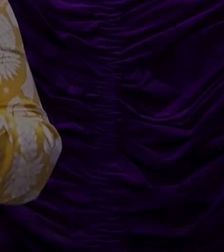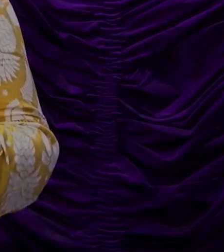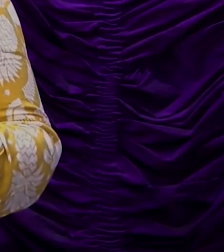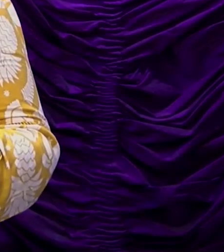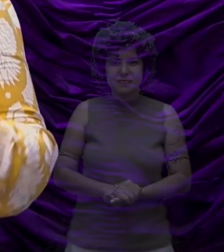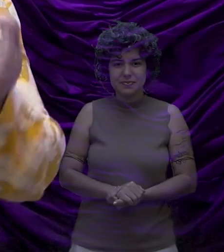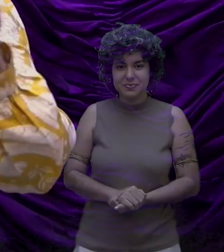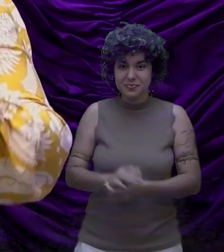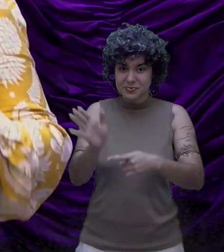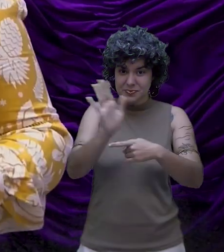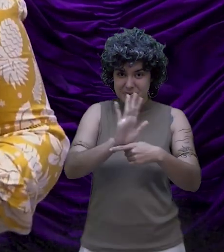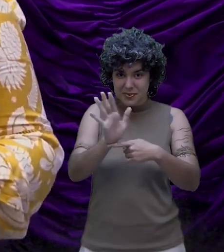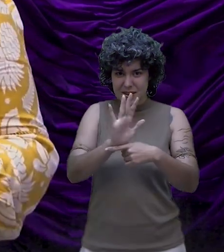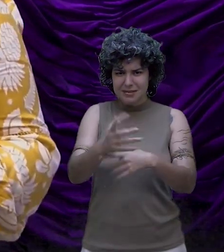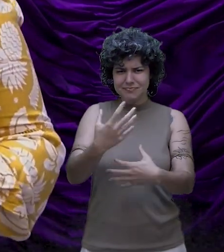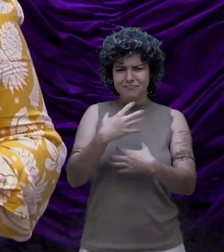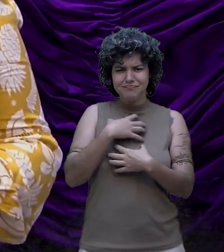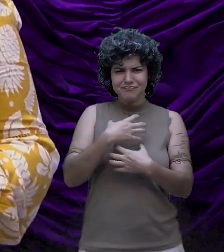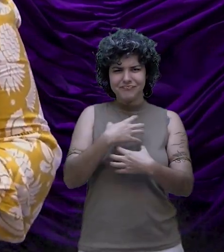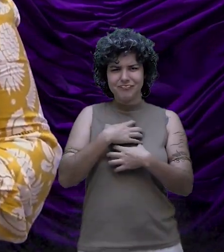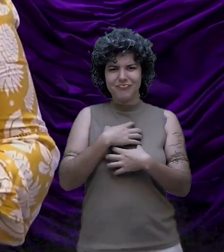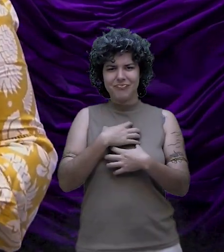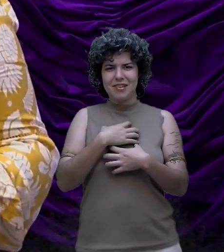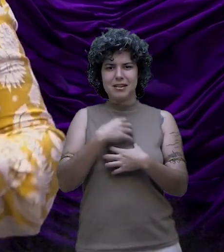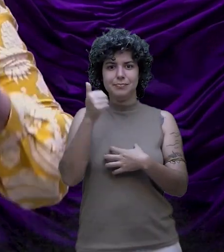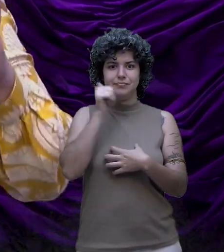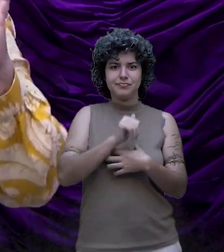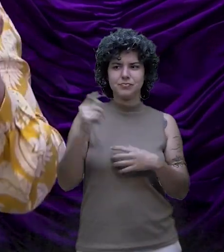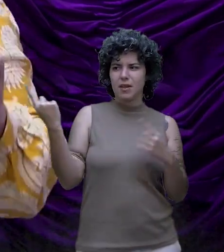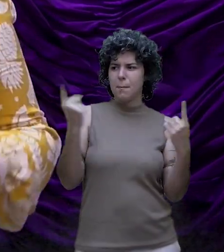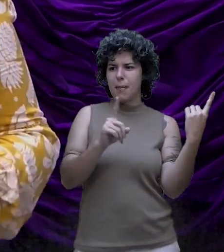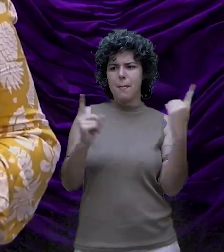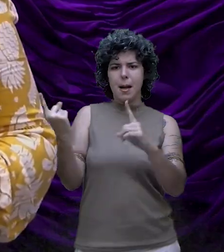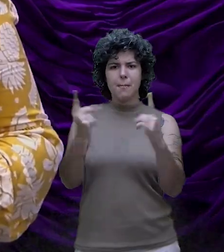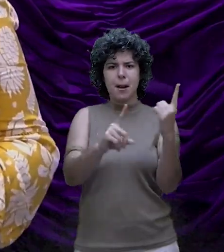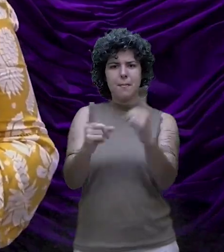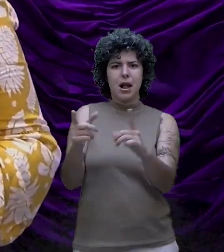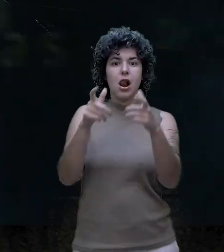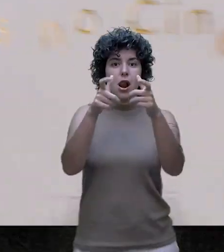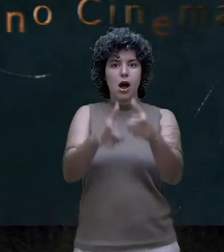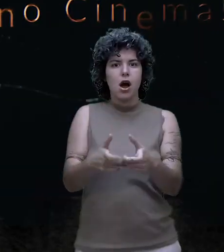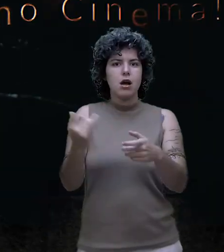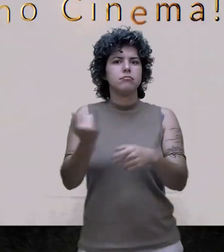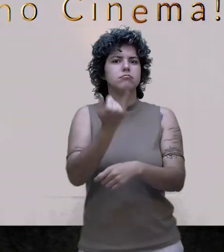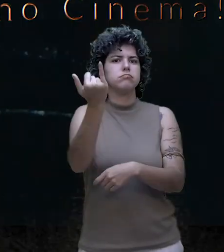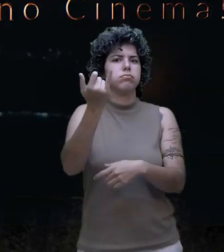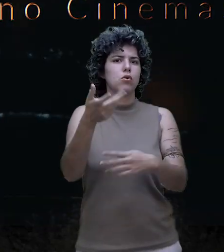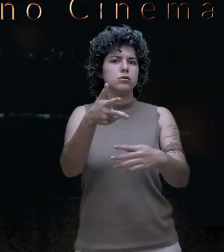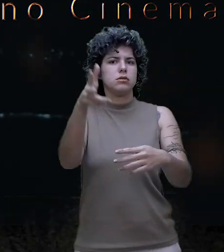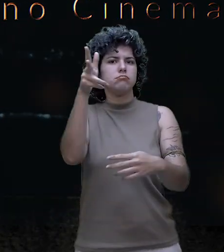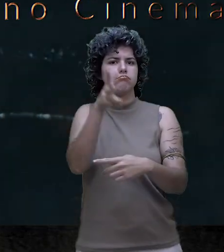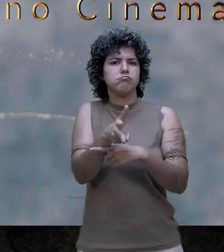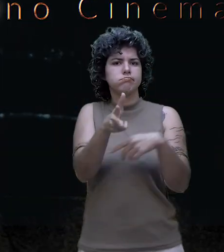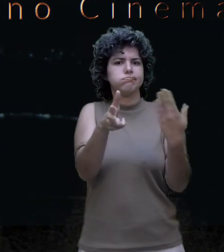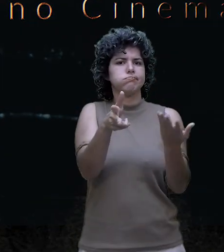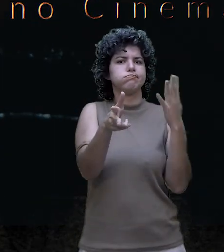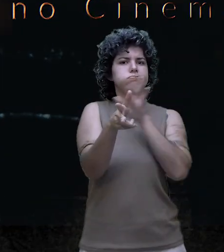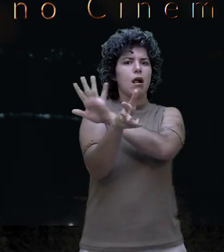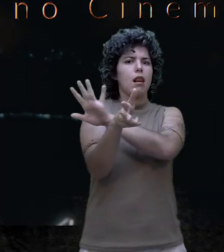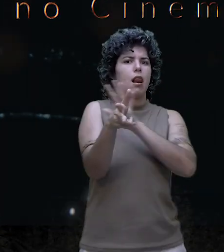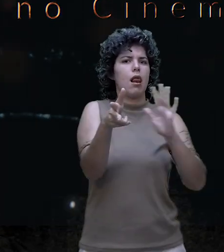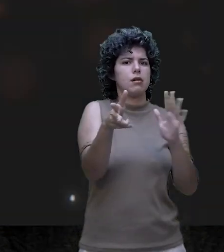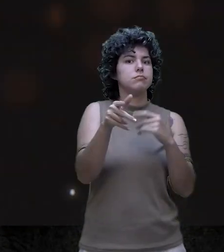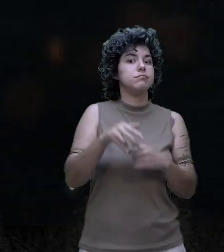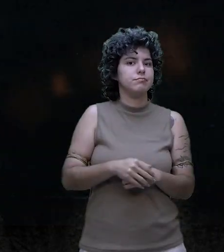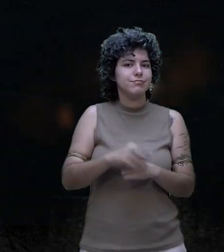O cinema está sentindo a entrada de mulheres em cargos importantes no set? Diretoras no comando, a revolução